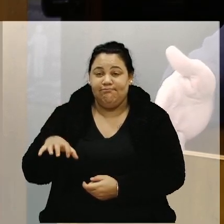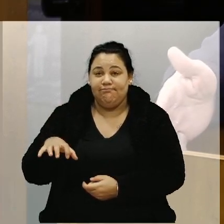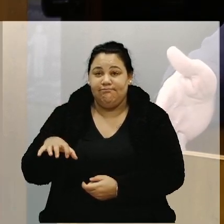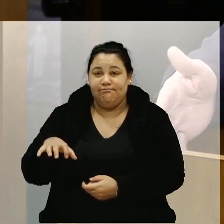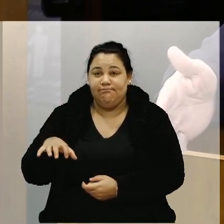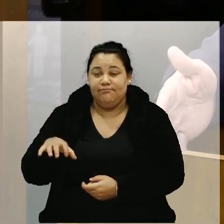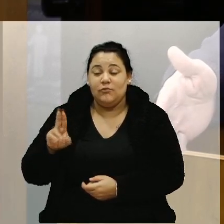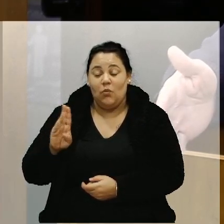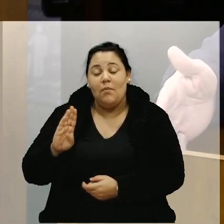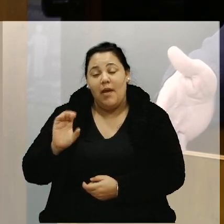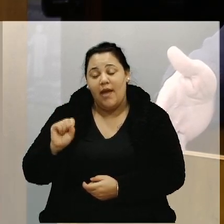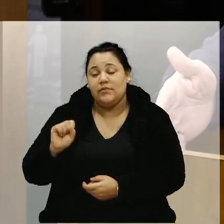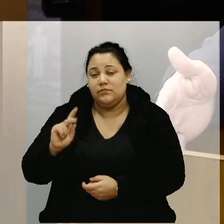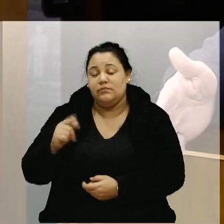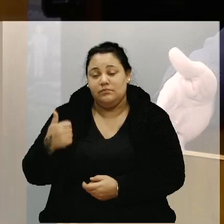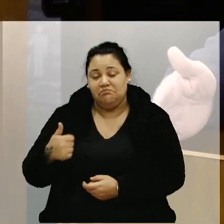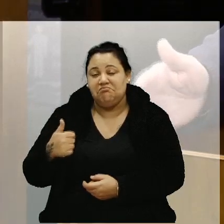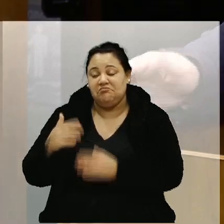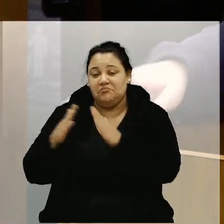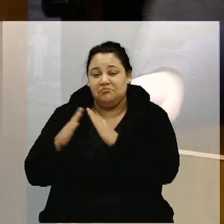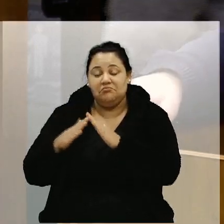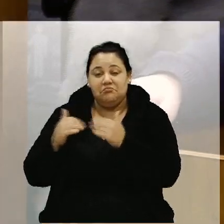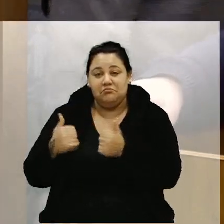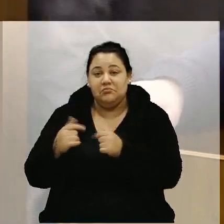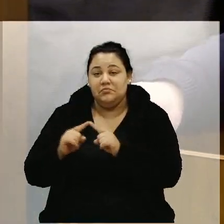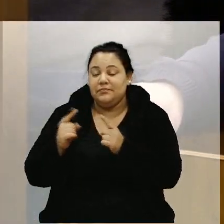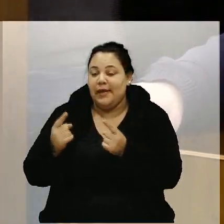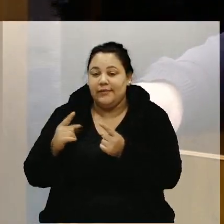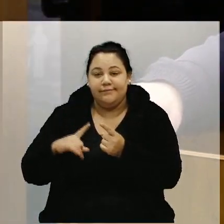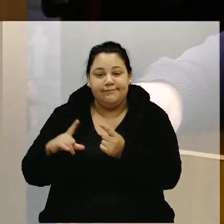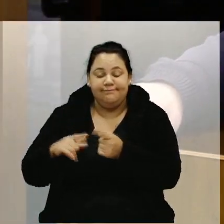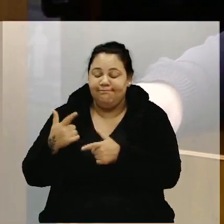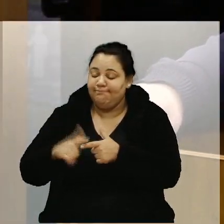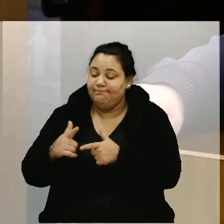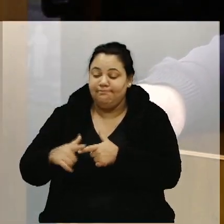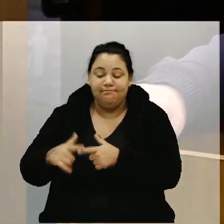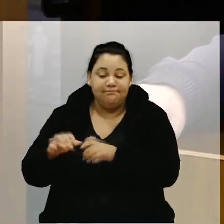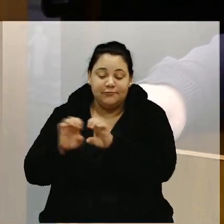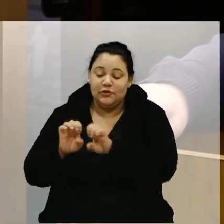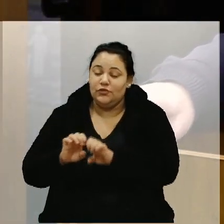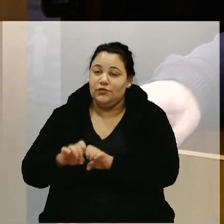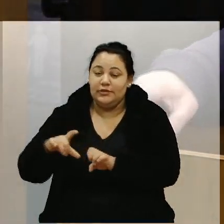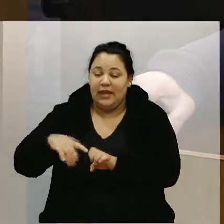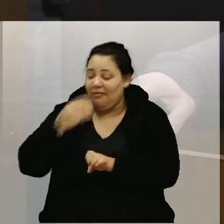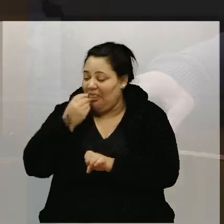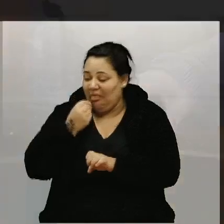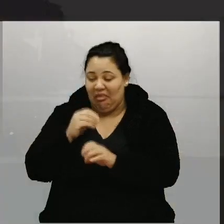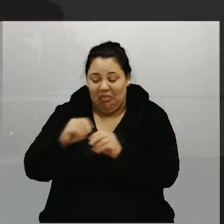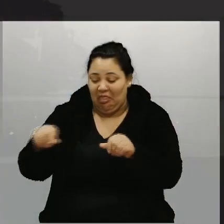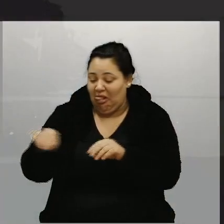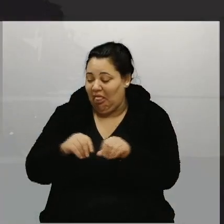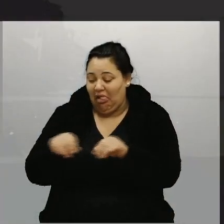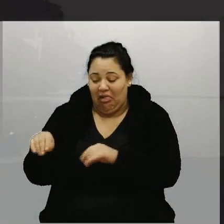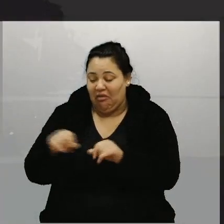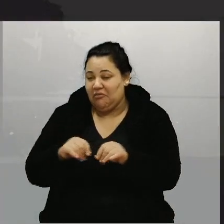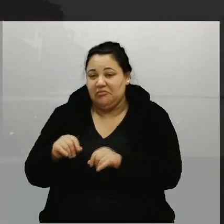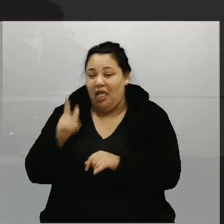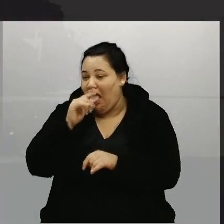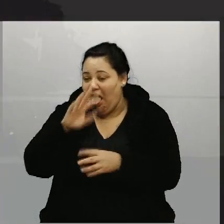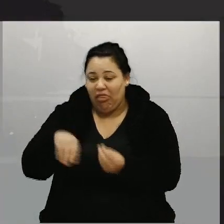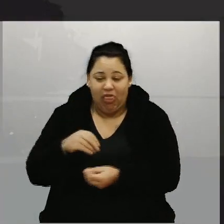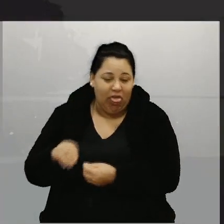a UBS da Vila Cristina, mas enfim, está naquele barro, sujeira, enfim. Só que a